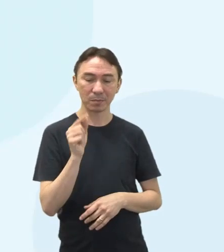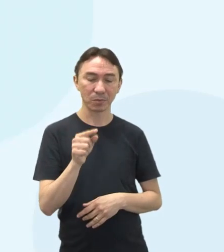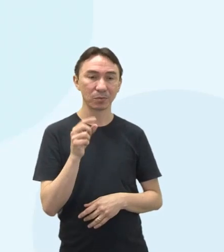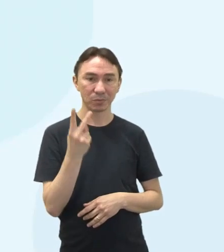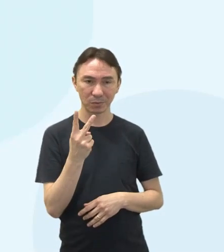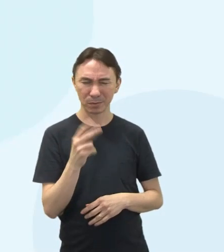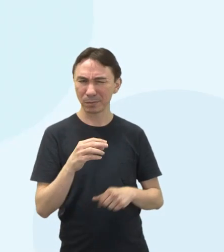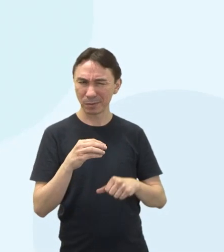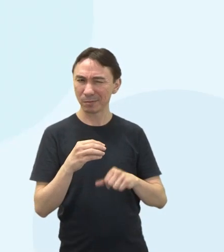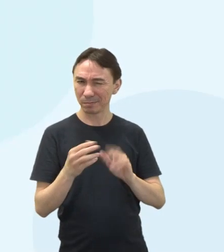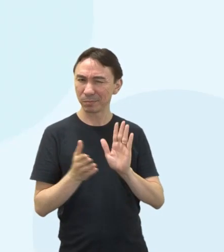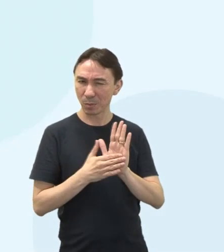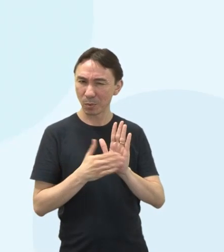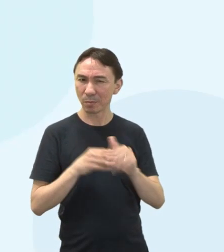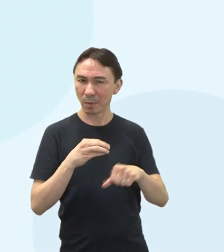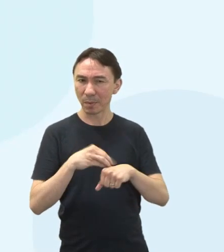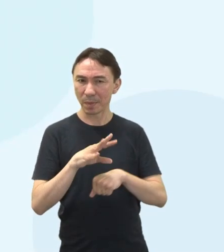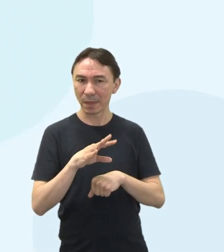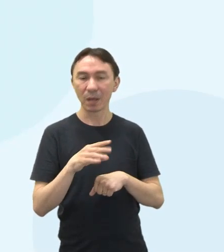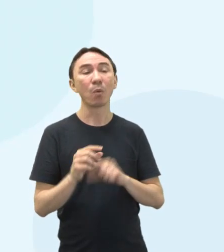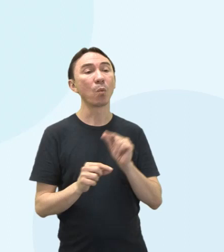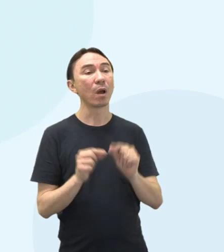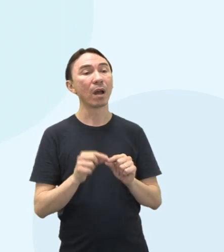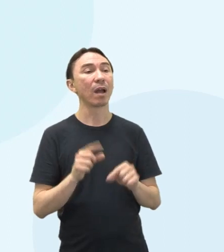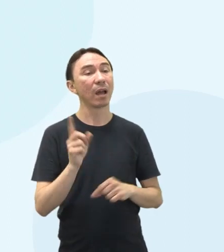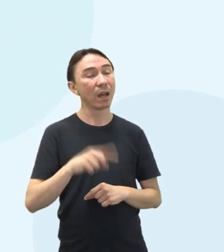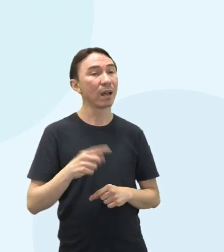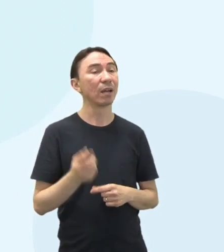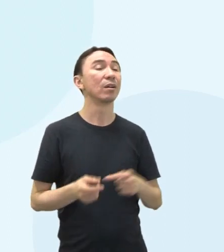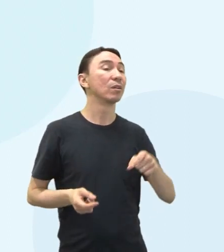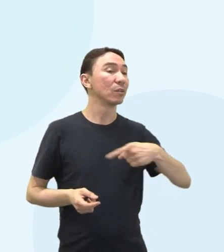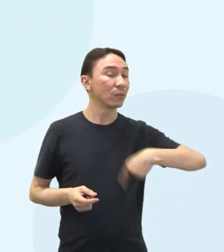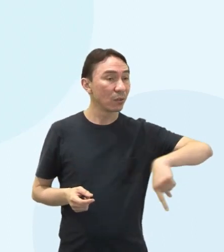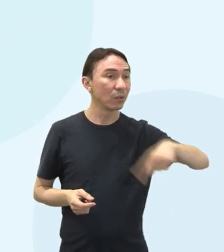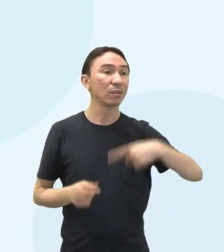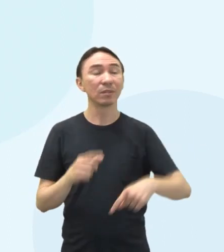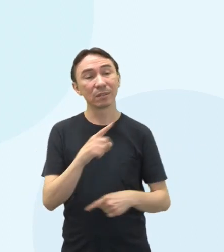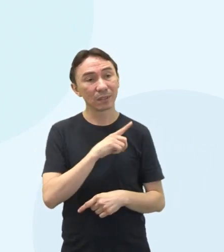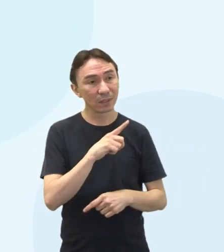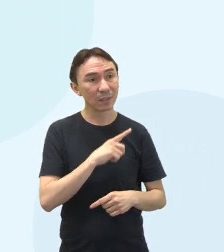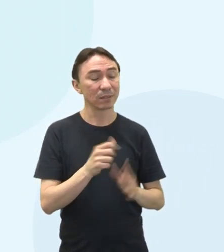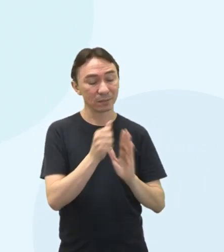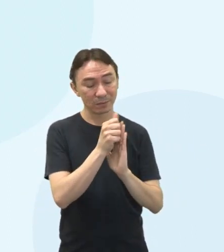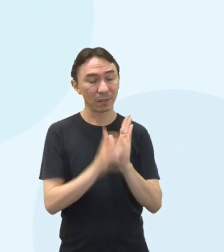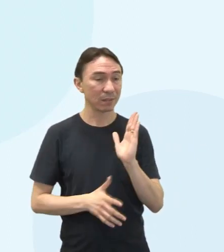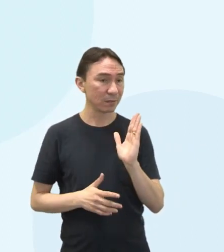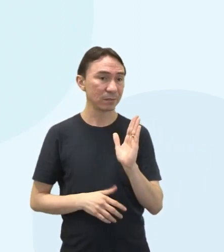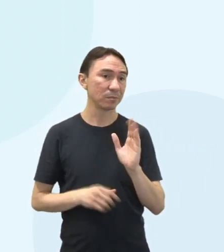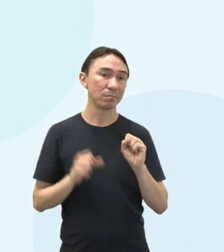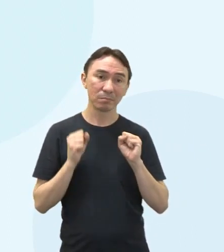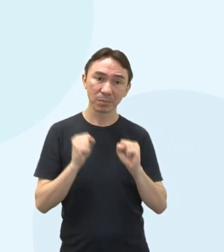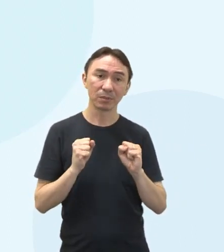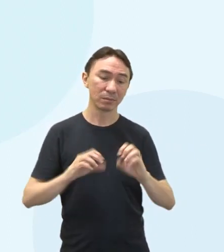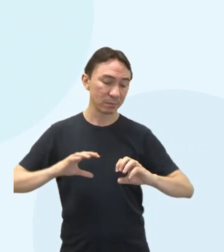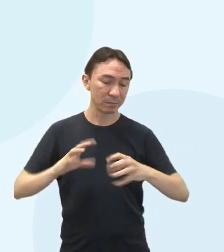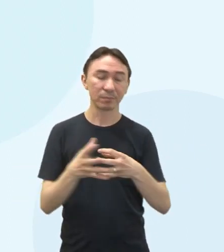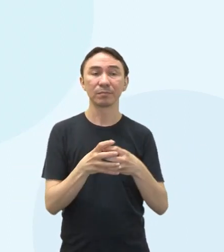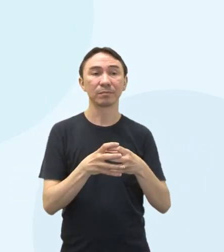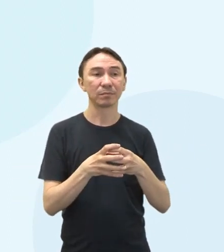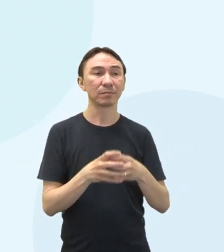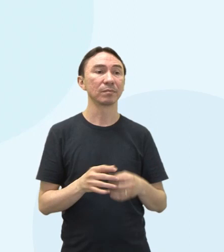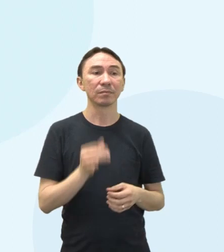nos sugerem né que nos aponta sugestões na de atividades de agrupamento por exemplo com um texto